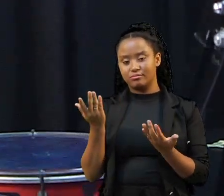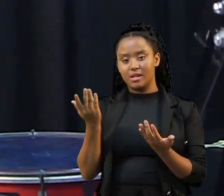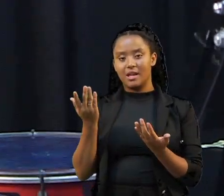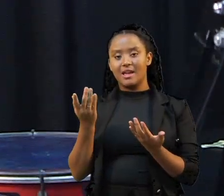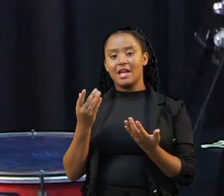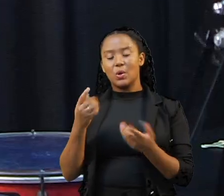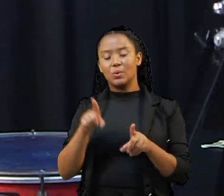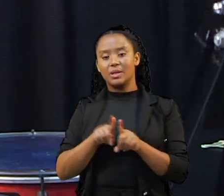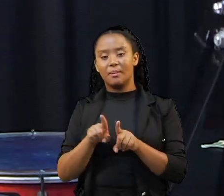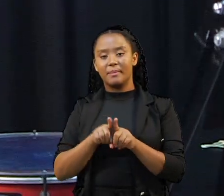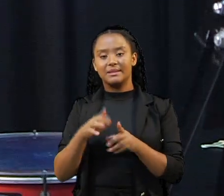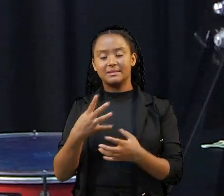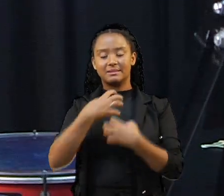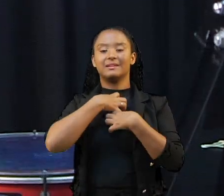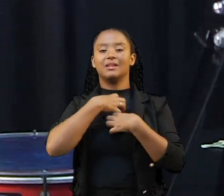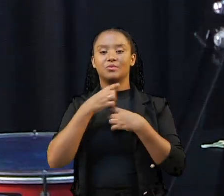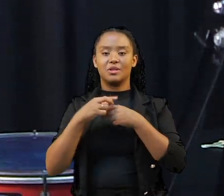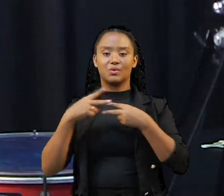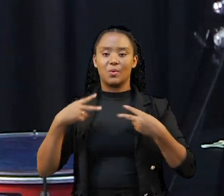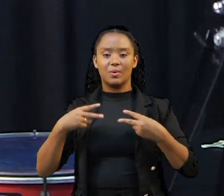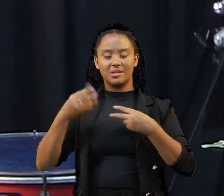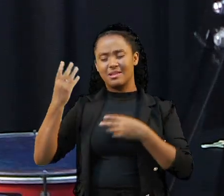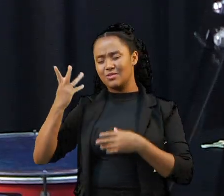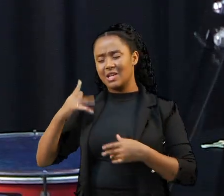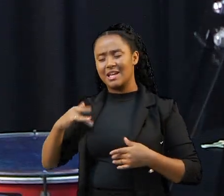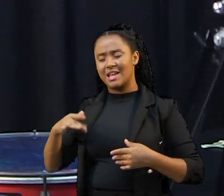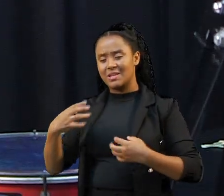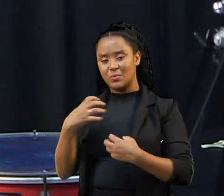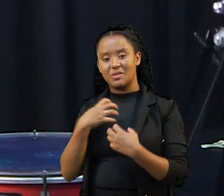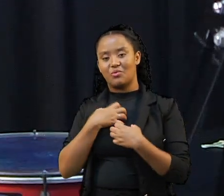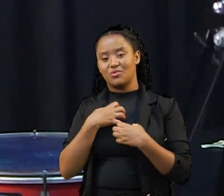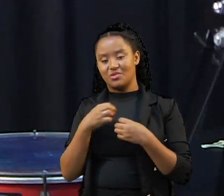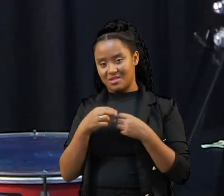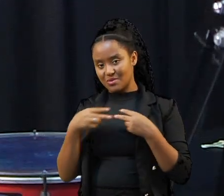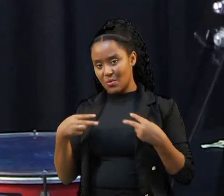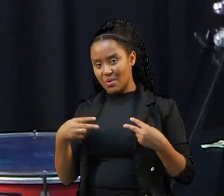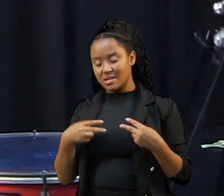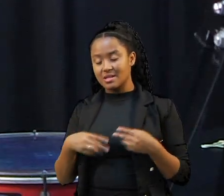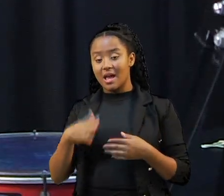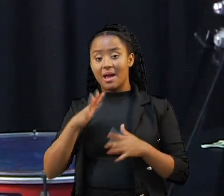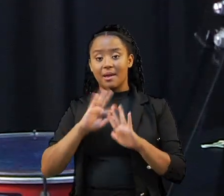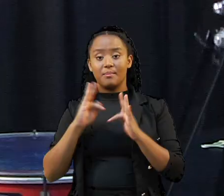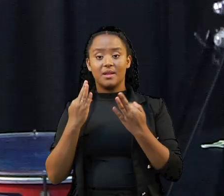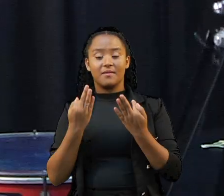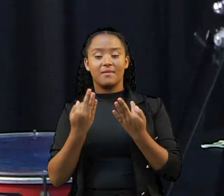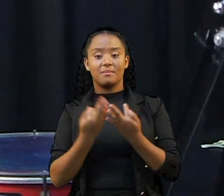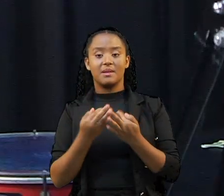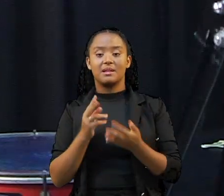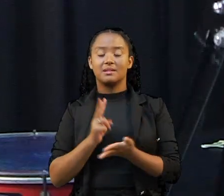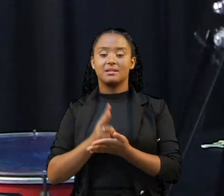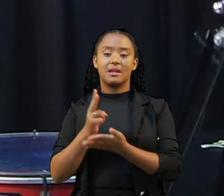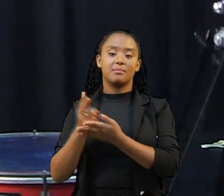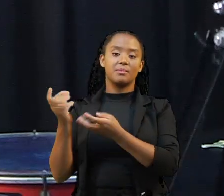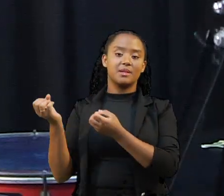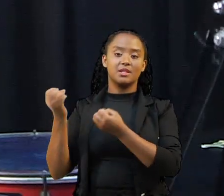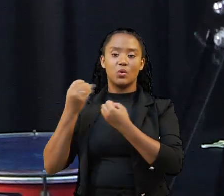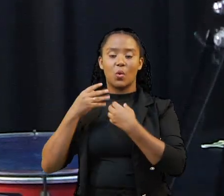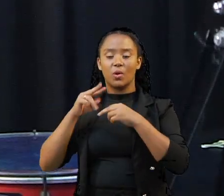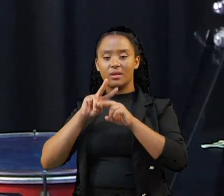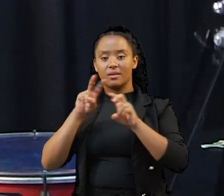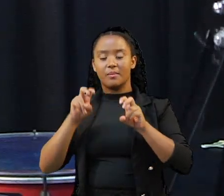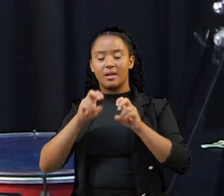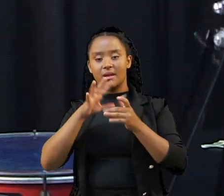acreditar, eu também sinto muitas coisas desde quando fui muito nova. Como eu falei, minha família traz muito isso